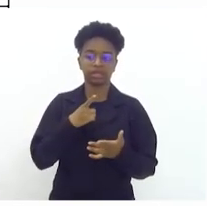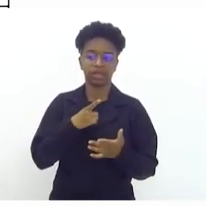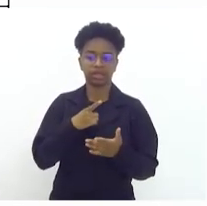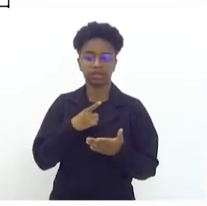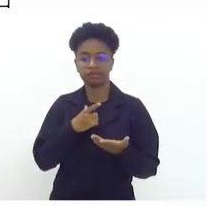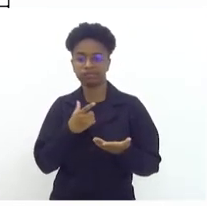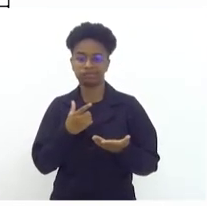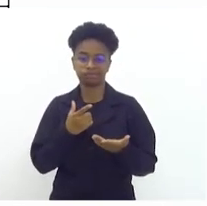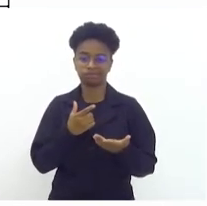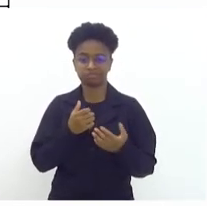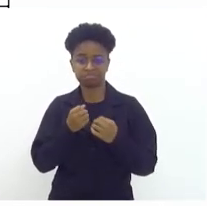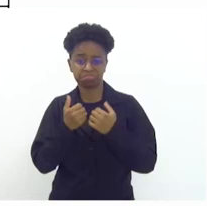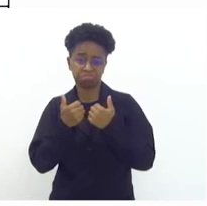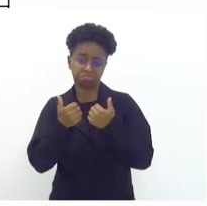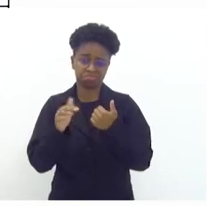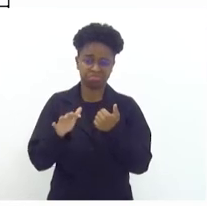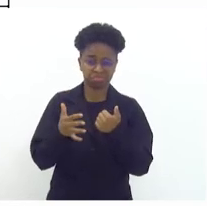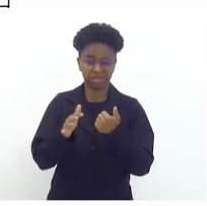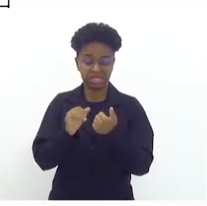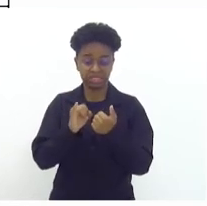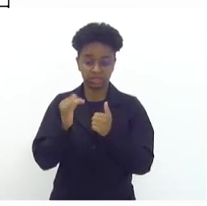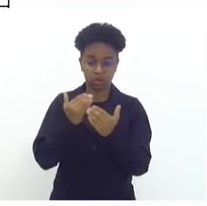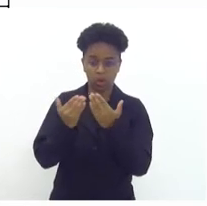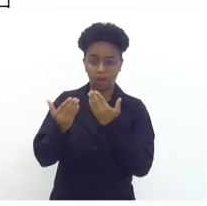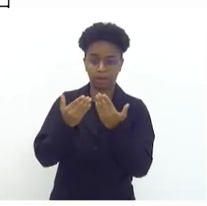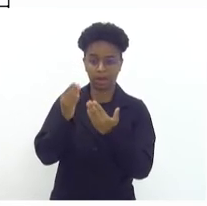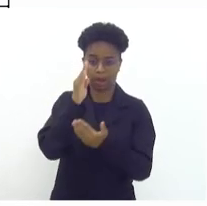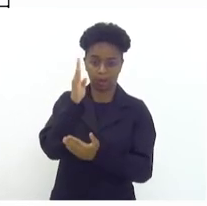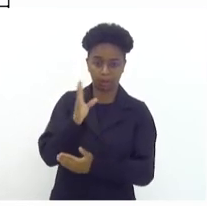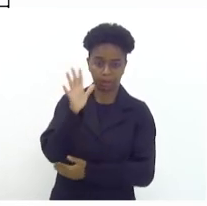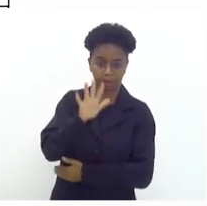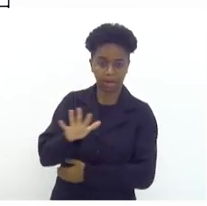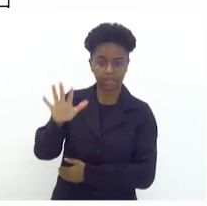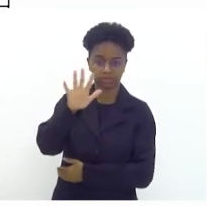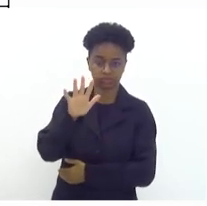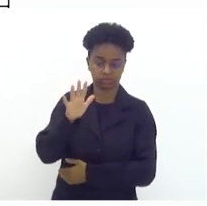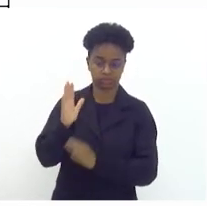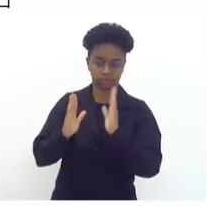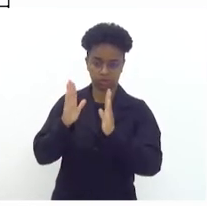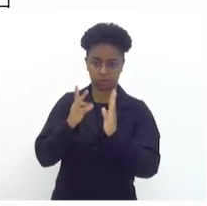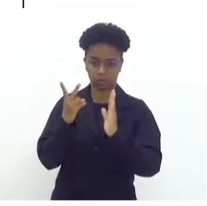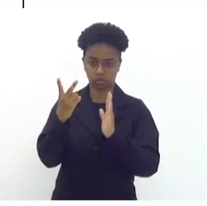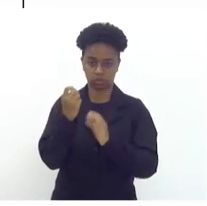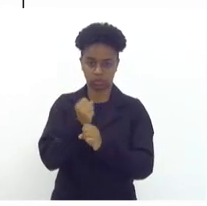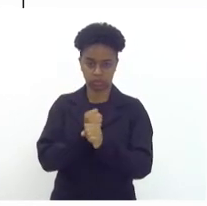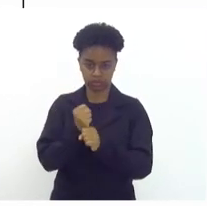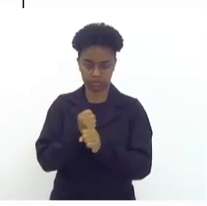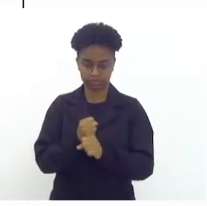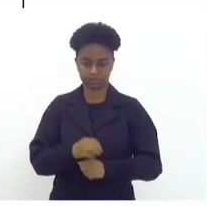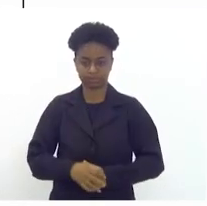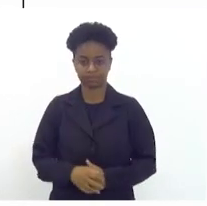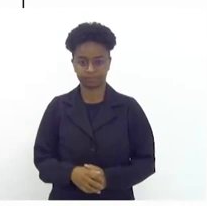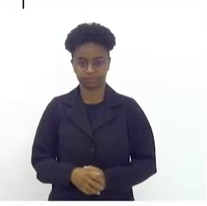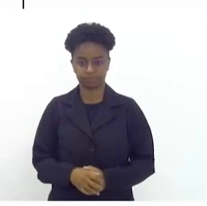é razoável e comparável Nacional nos últimos dois anos pode por favor